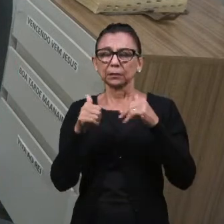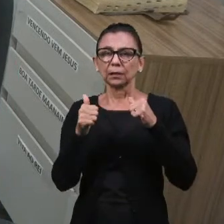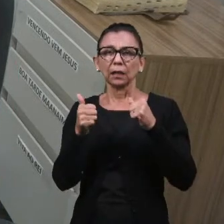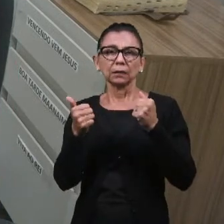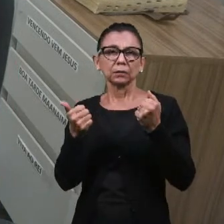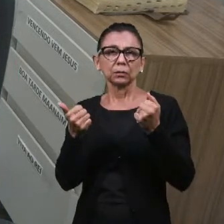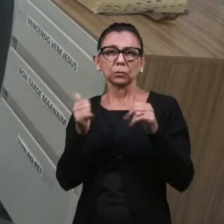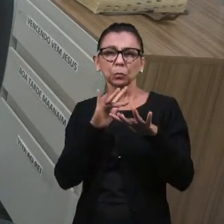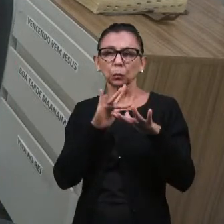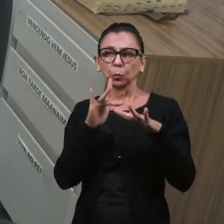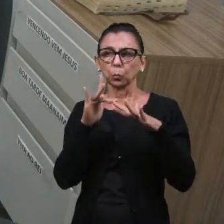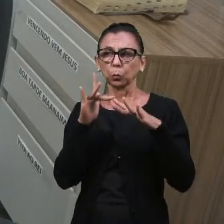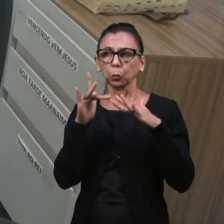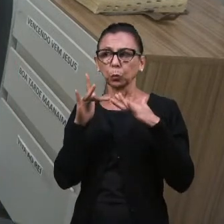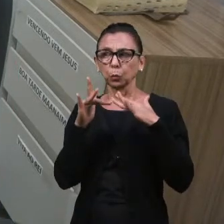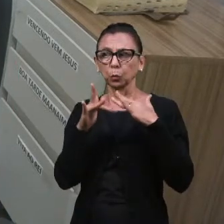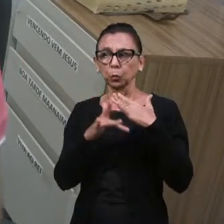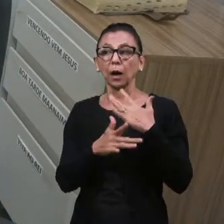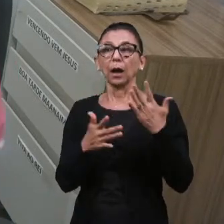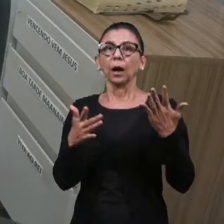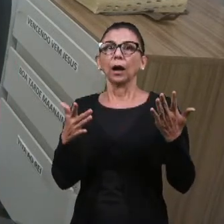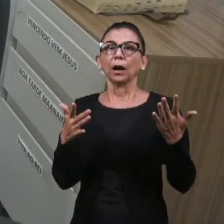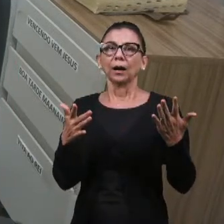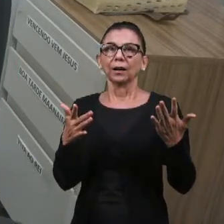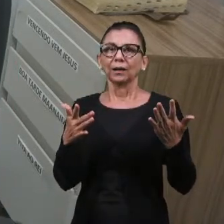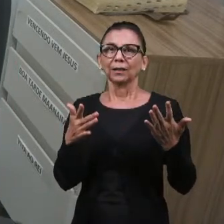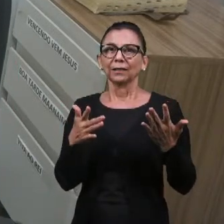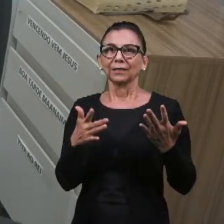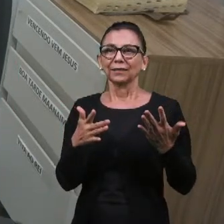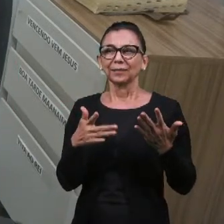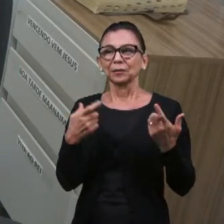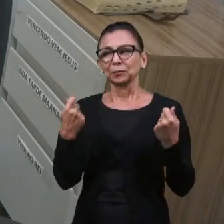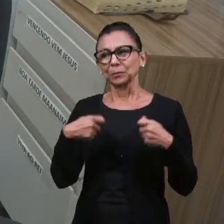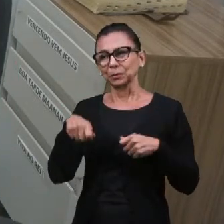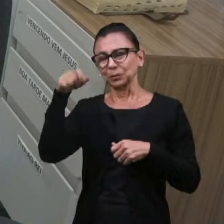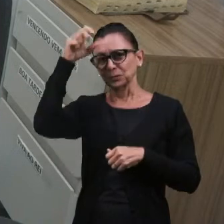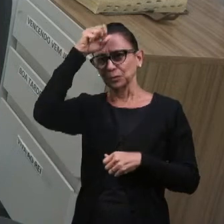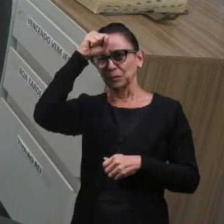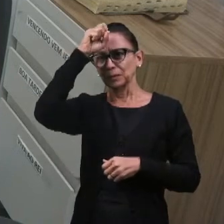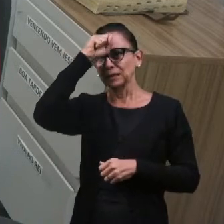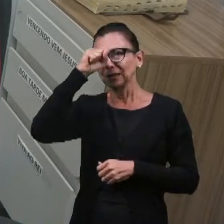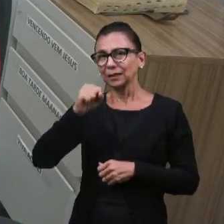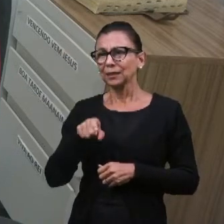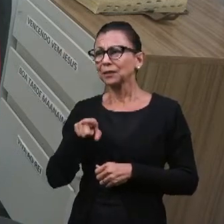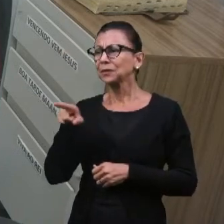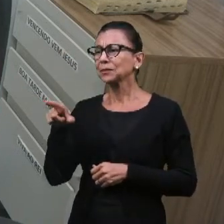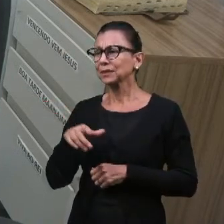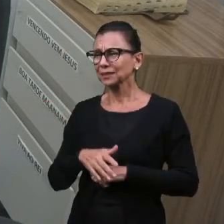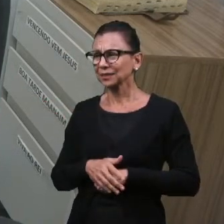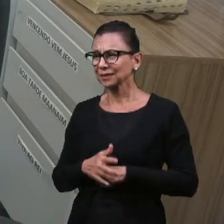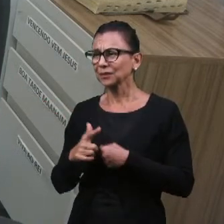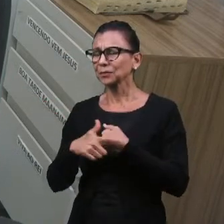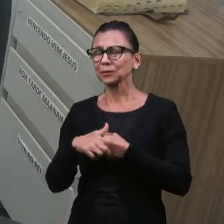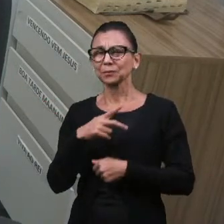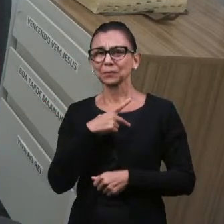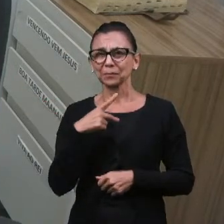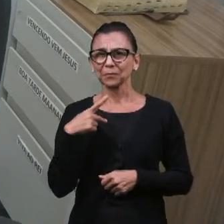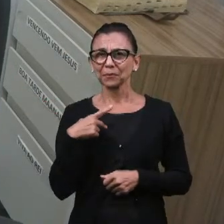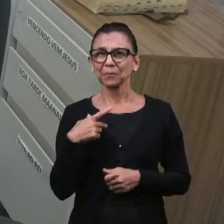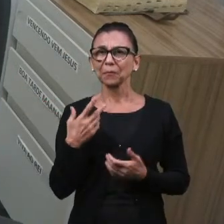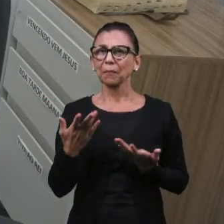teve que aprender de uma hora para outra, pastor. Como é que foi isso na vida do senhor como pastor, como ministério? Isso de alguma